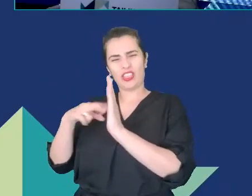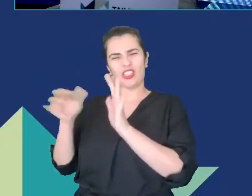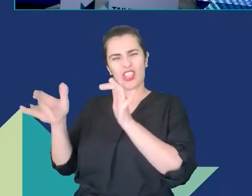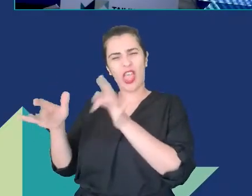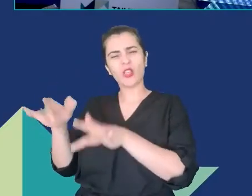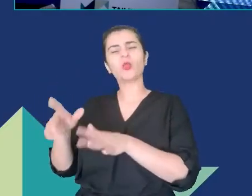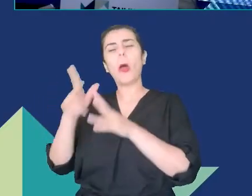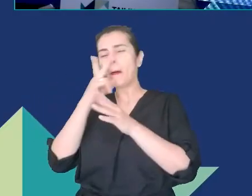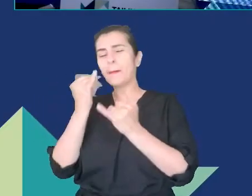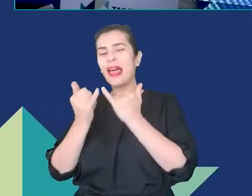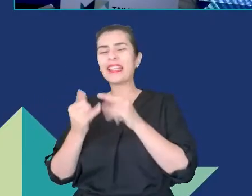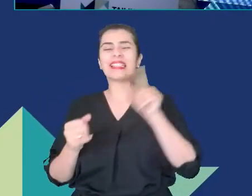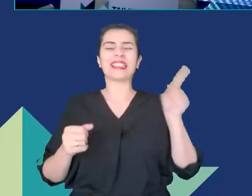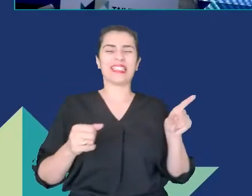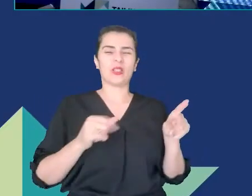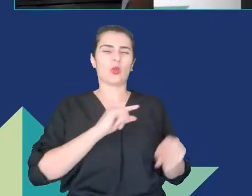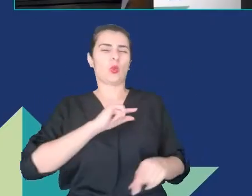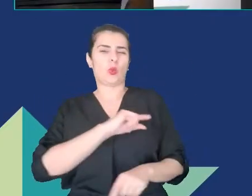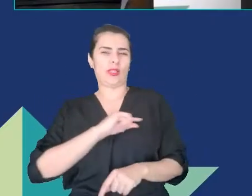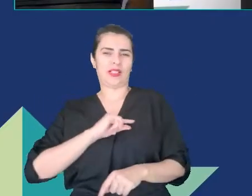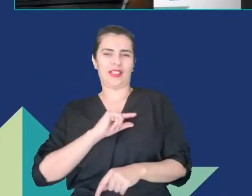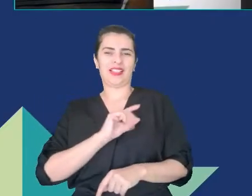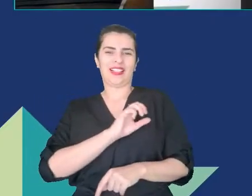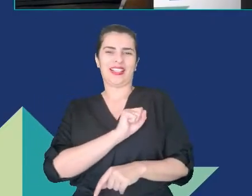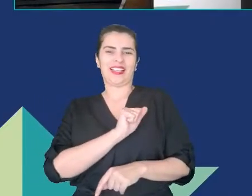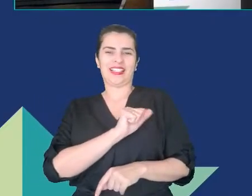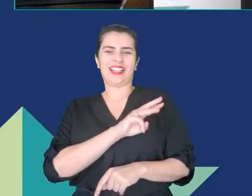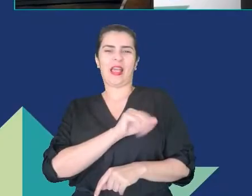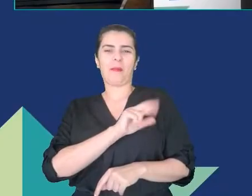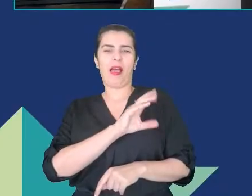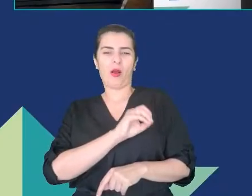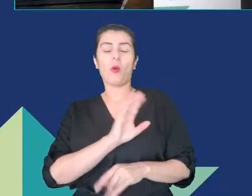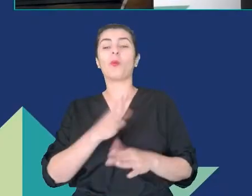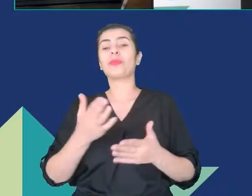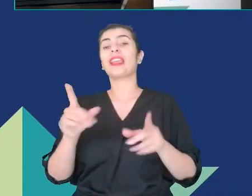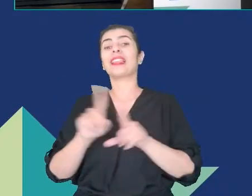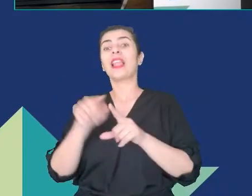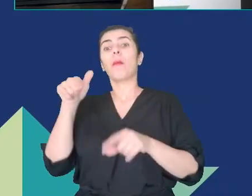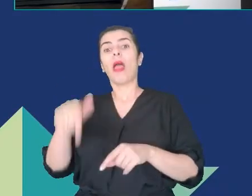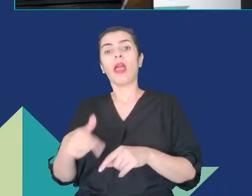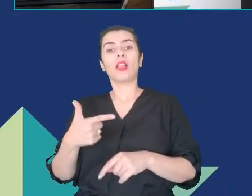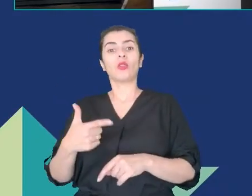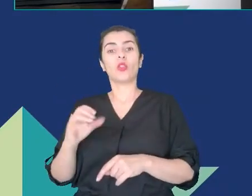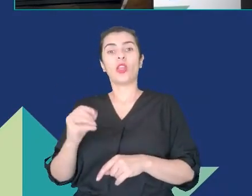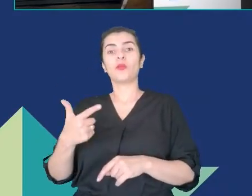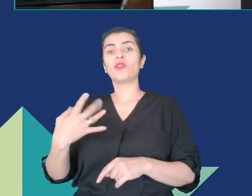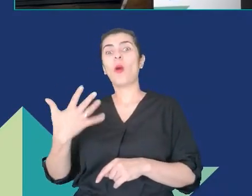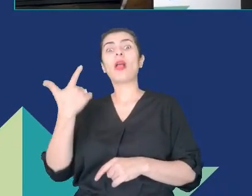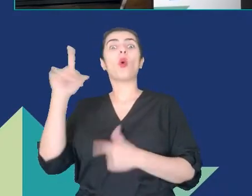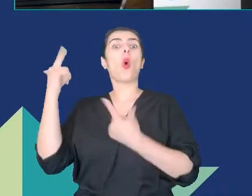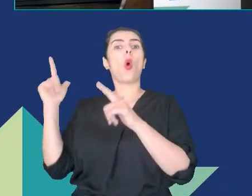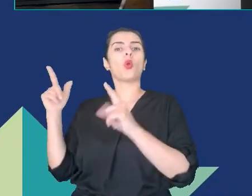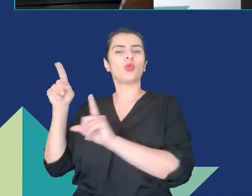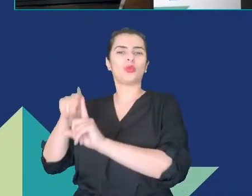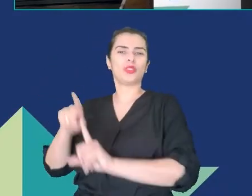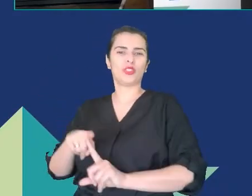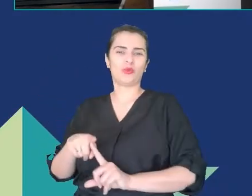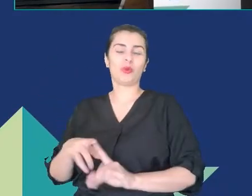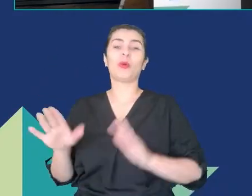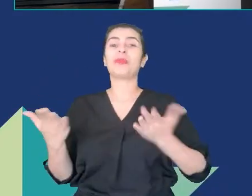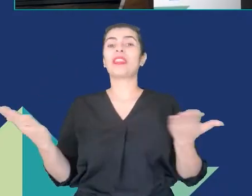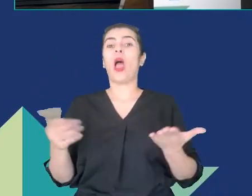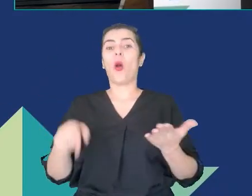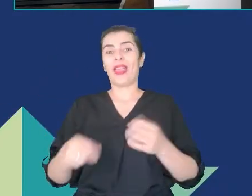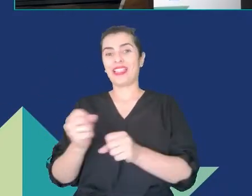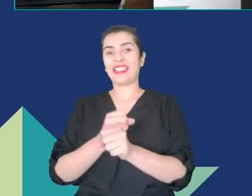também startup de outras estruturas. Então, esse ano, 2025 para frente, a gente tem trabalhado, acho que cada